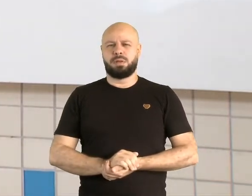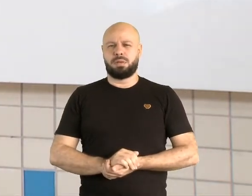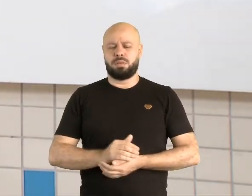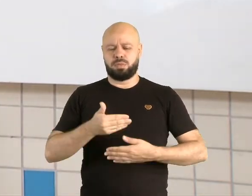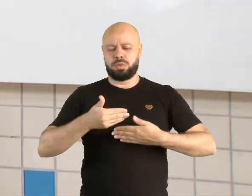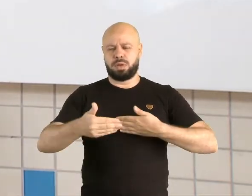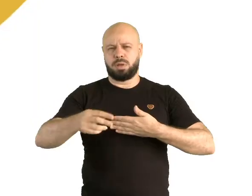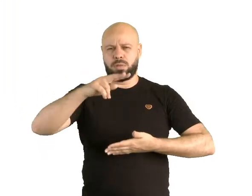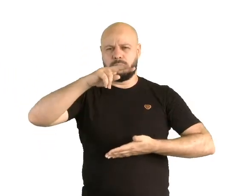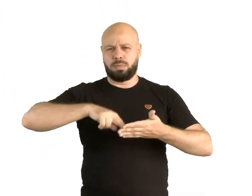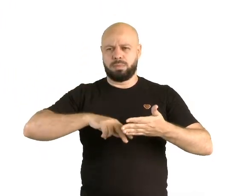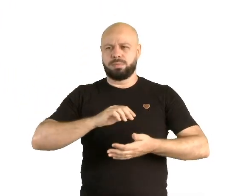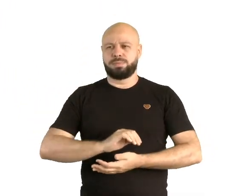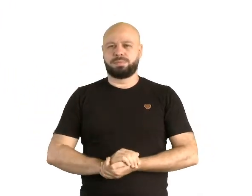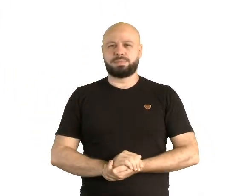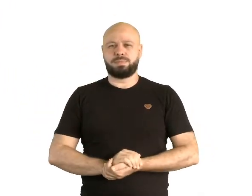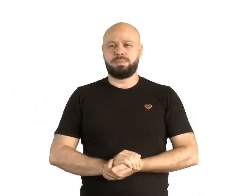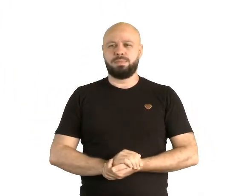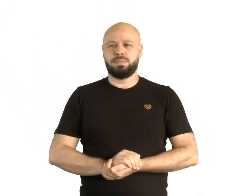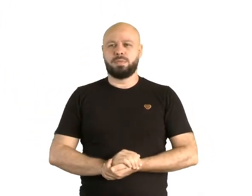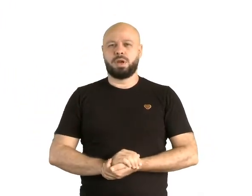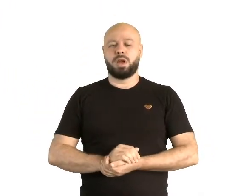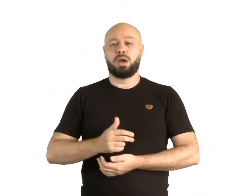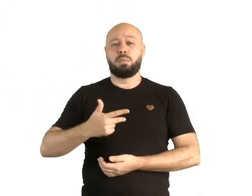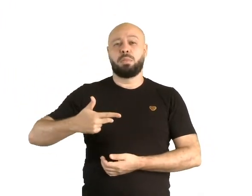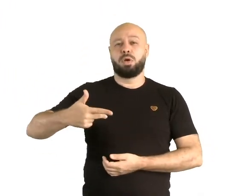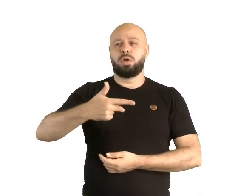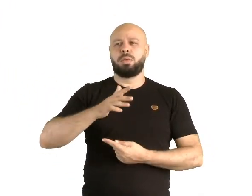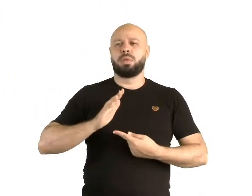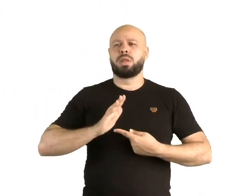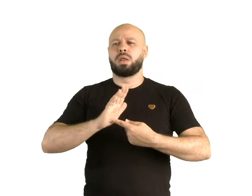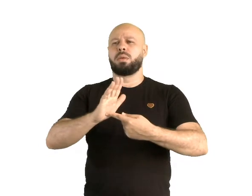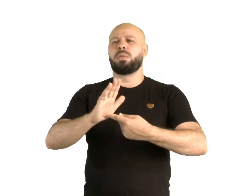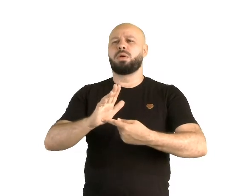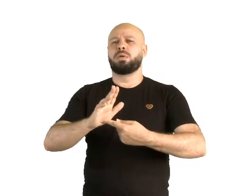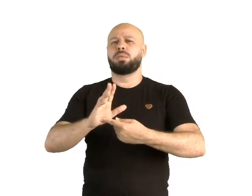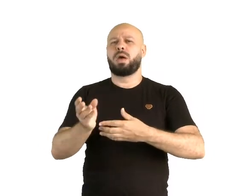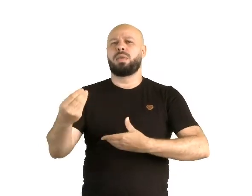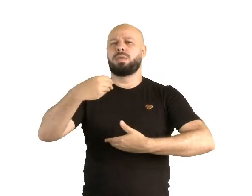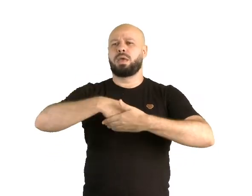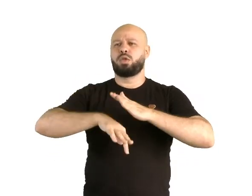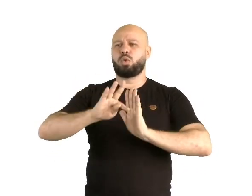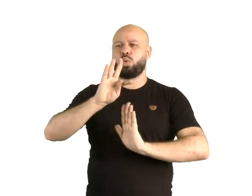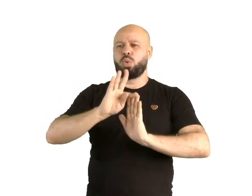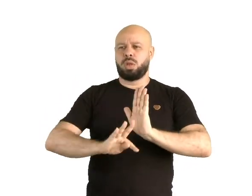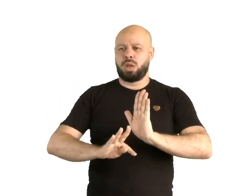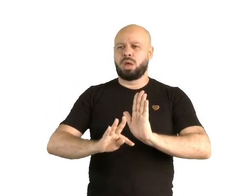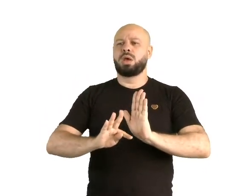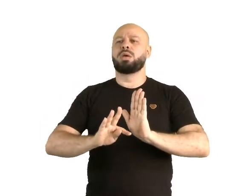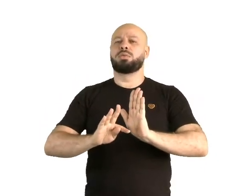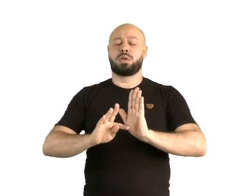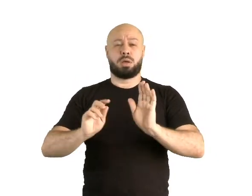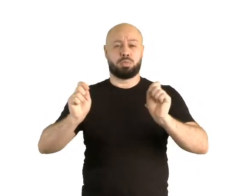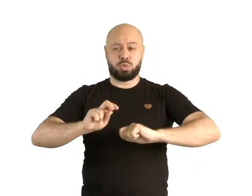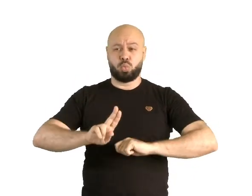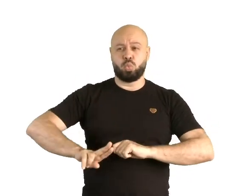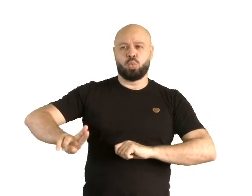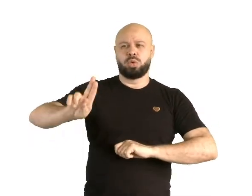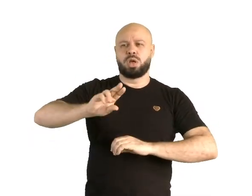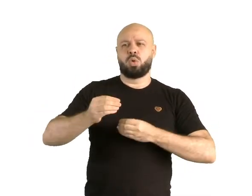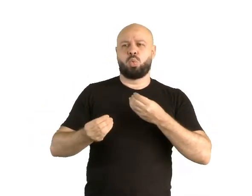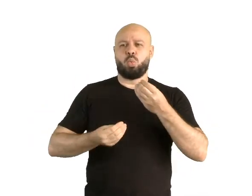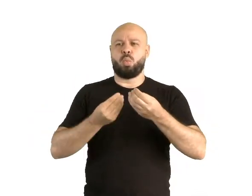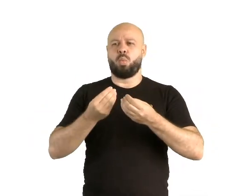leitura. Os pronomes demonstrativos em texto são usados